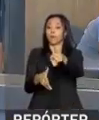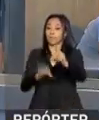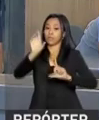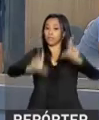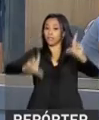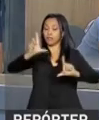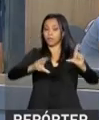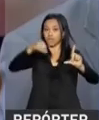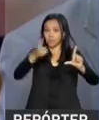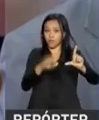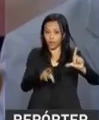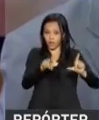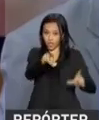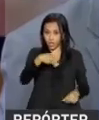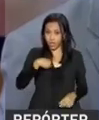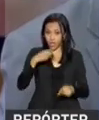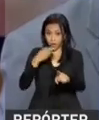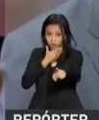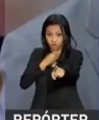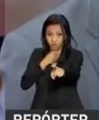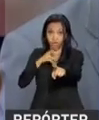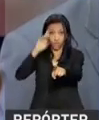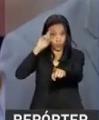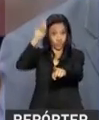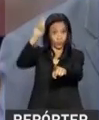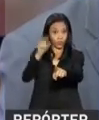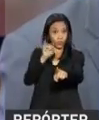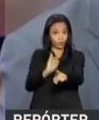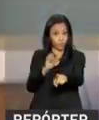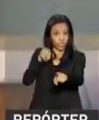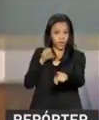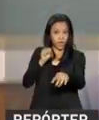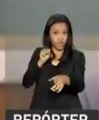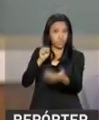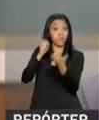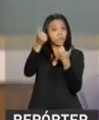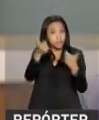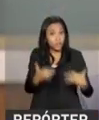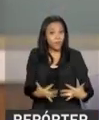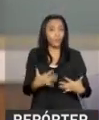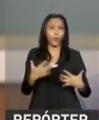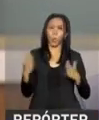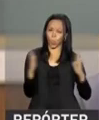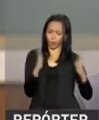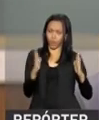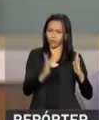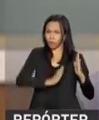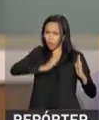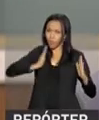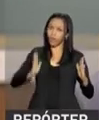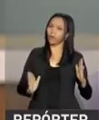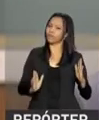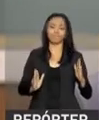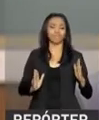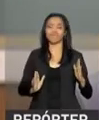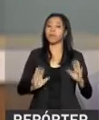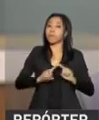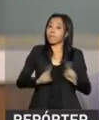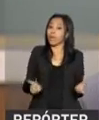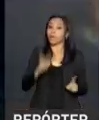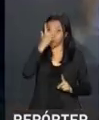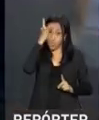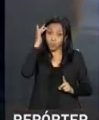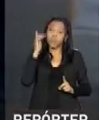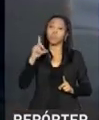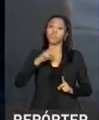TV NBR, o diretor de benefícios do INSS explicou que o prazo não será prorrogado, mas as pessoas que